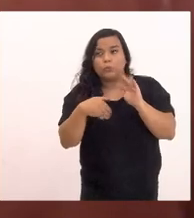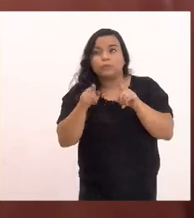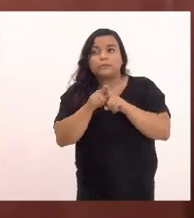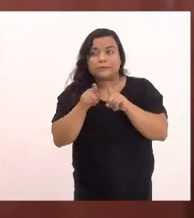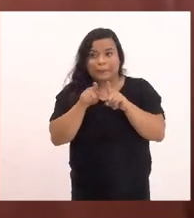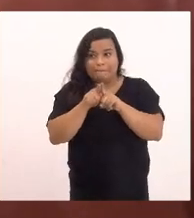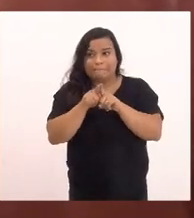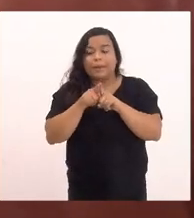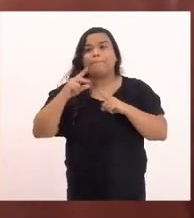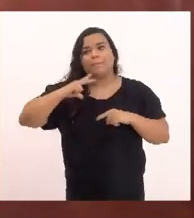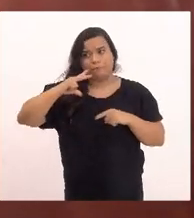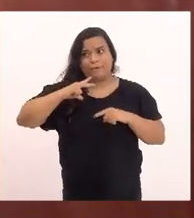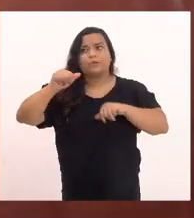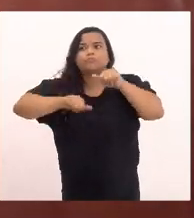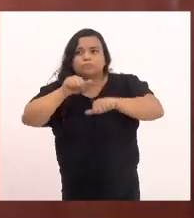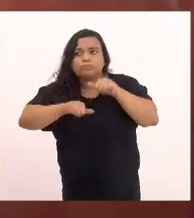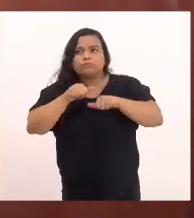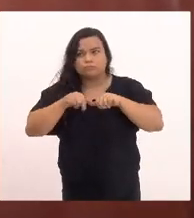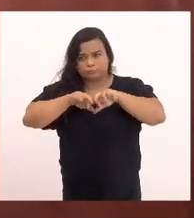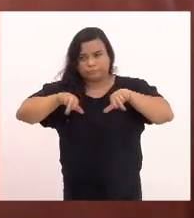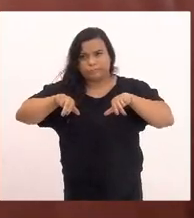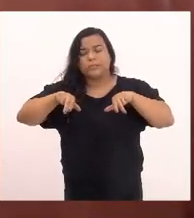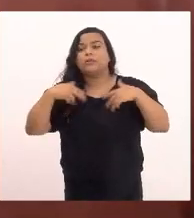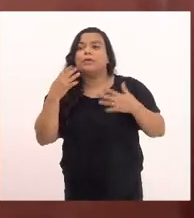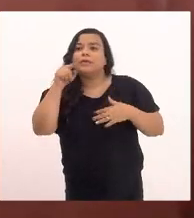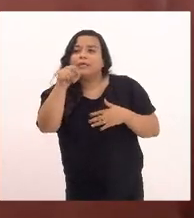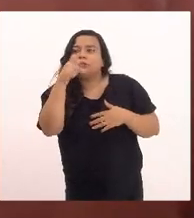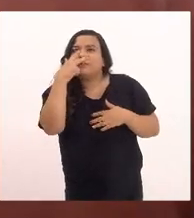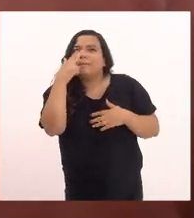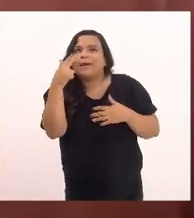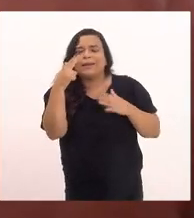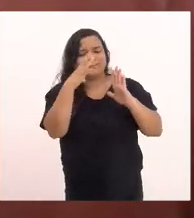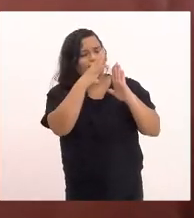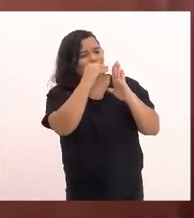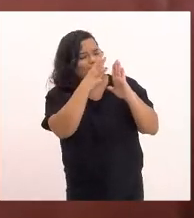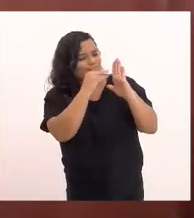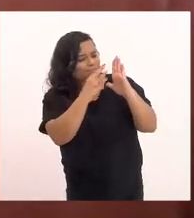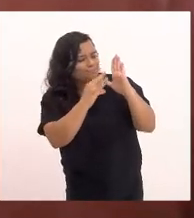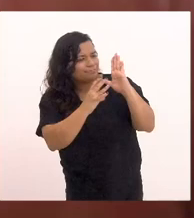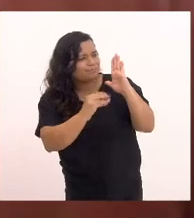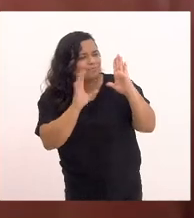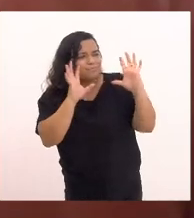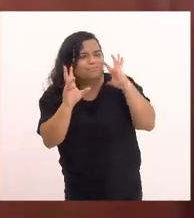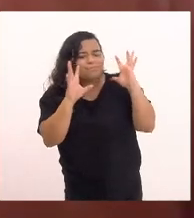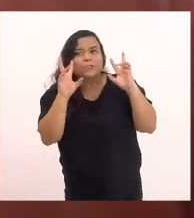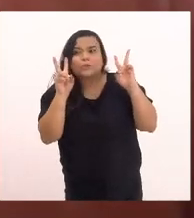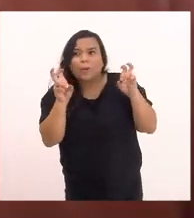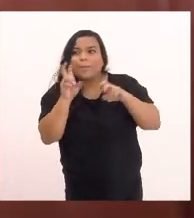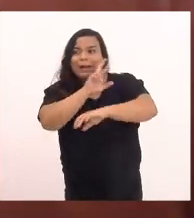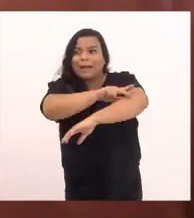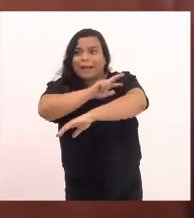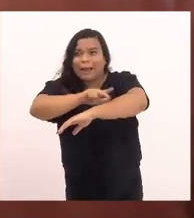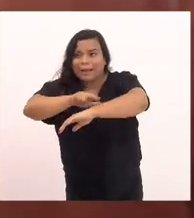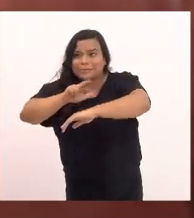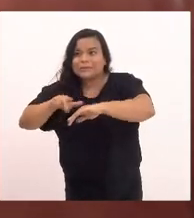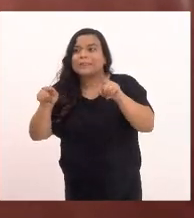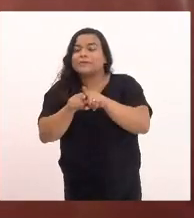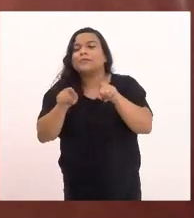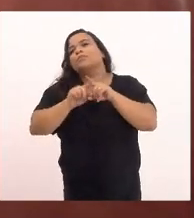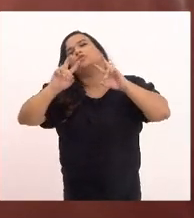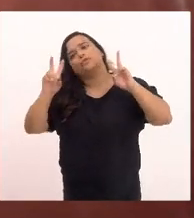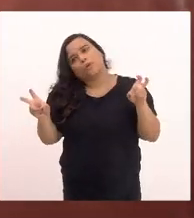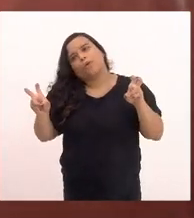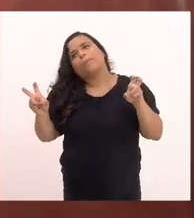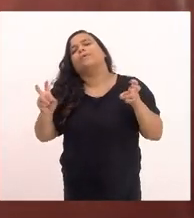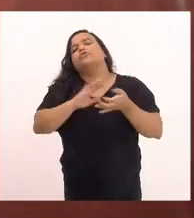seguramente vai fazer um raio-x da questão racial e da questão da discriminação,